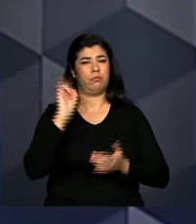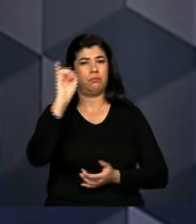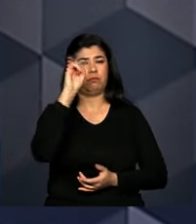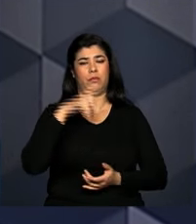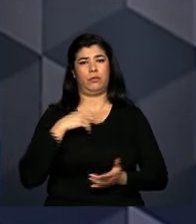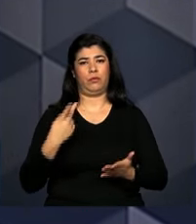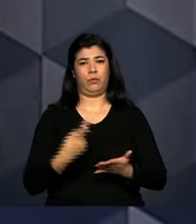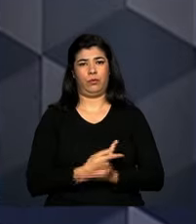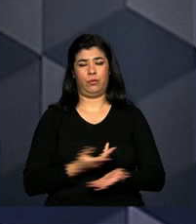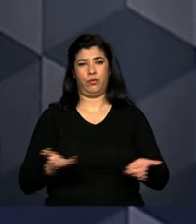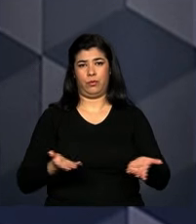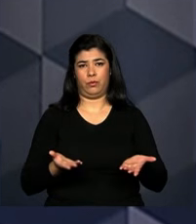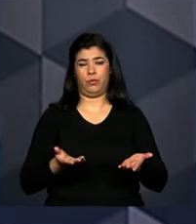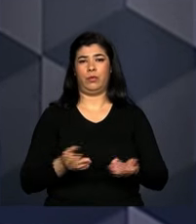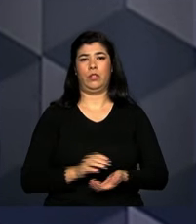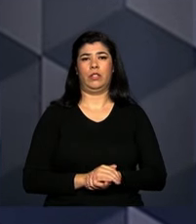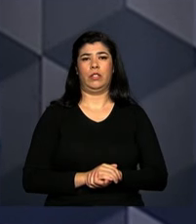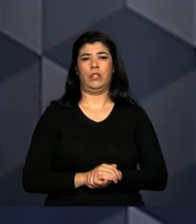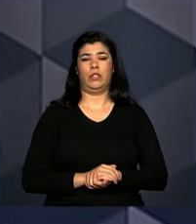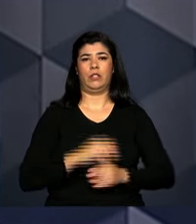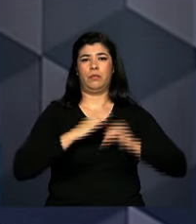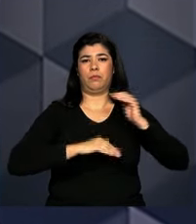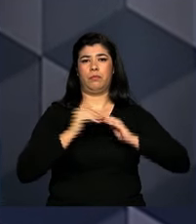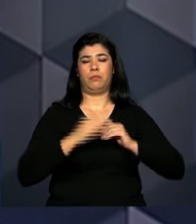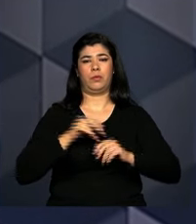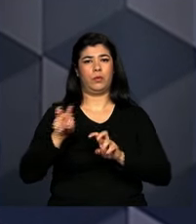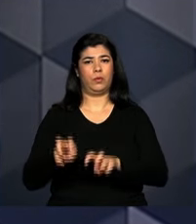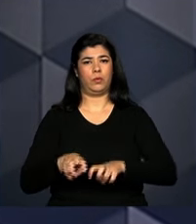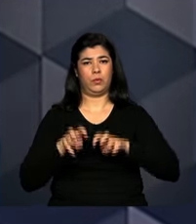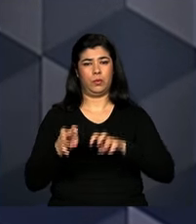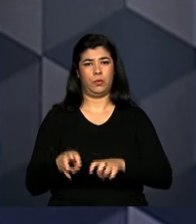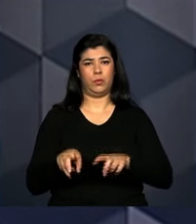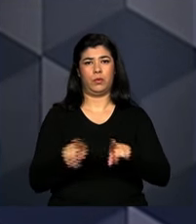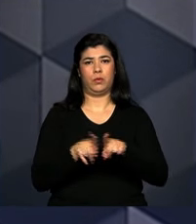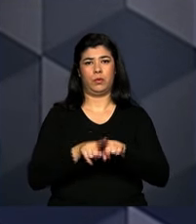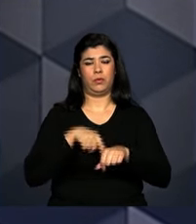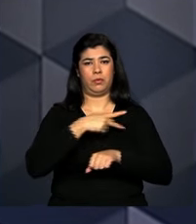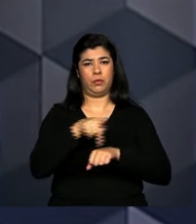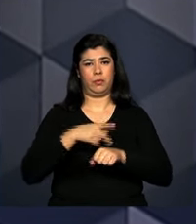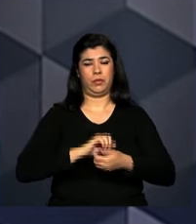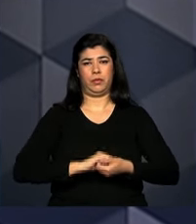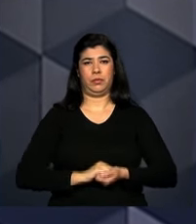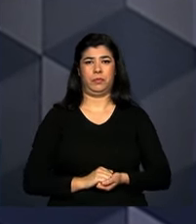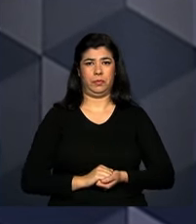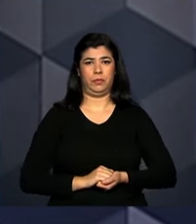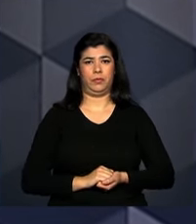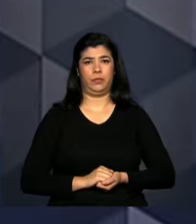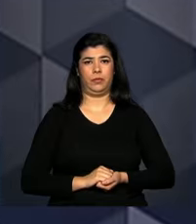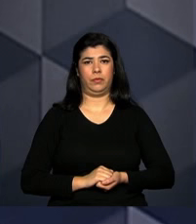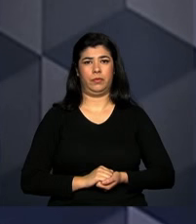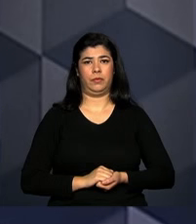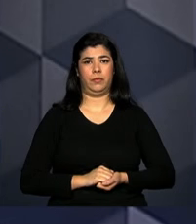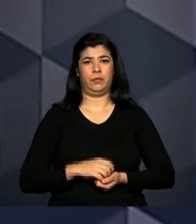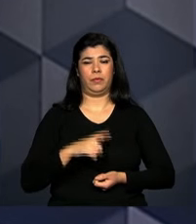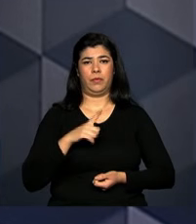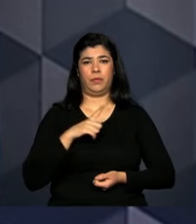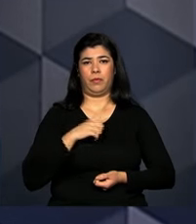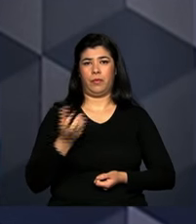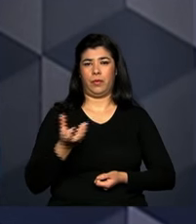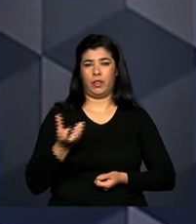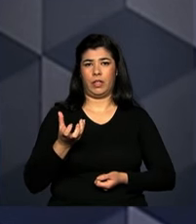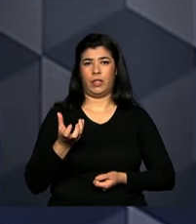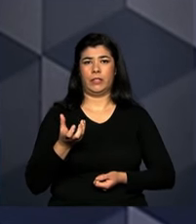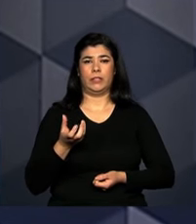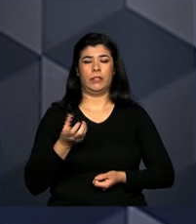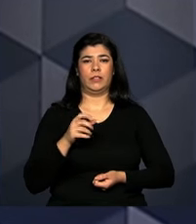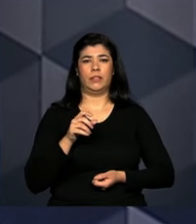fundamental para a atividade rural do nosso país. Fiz questão, meu